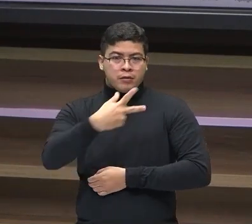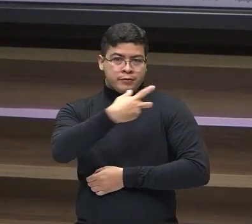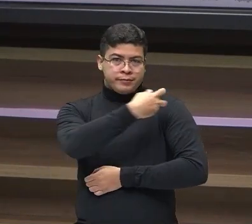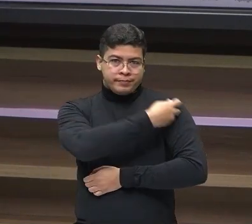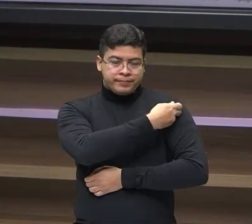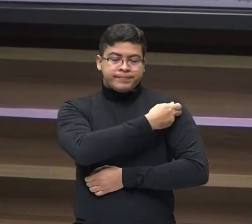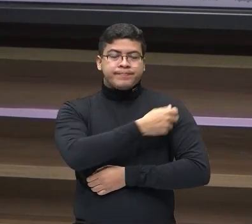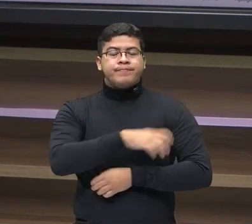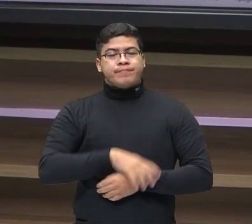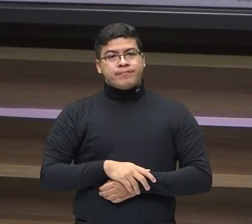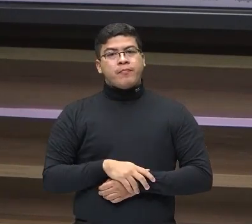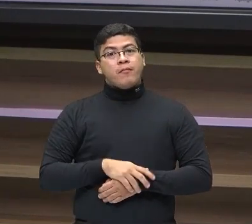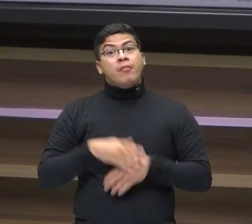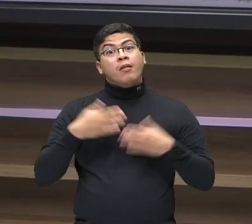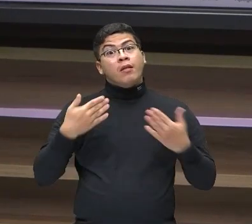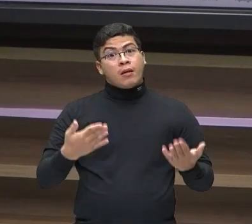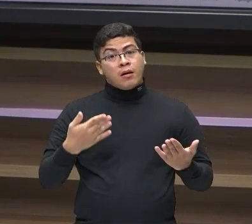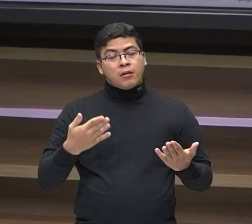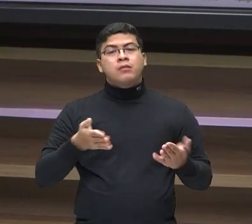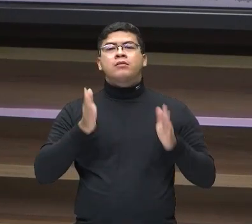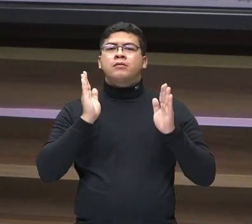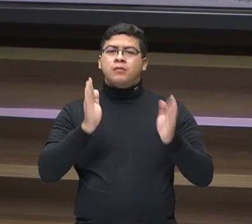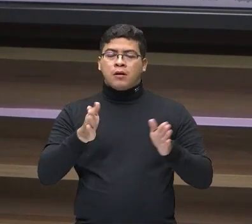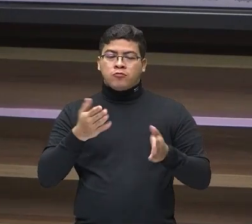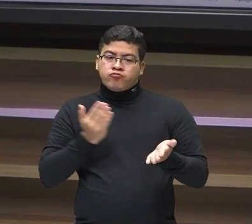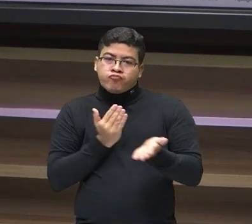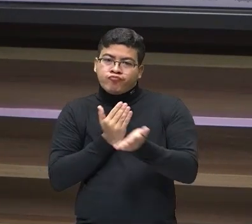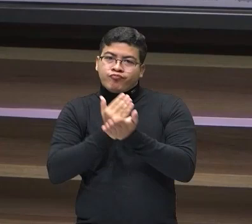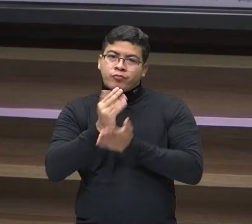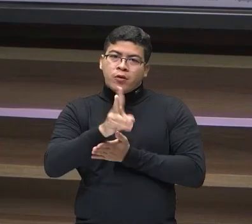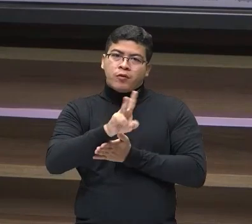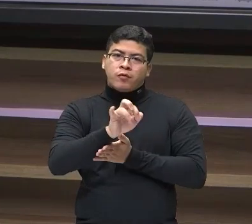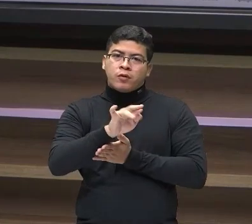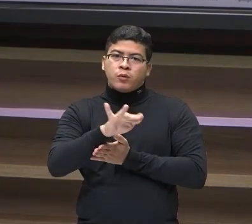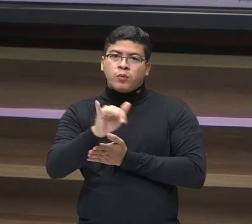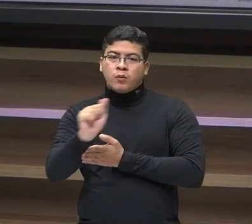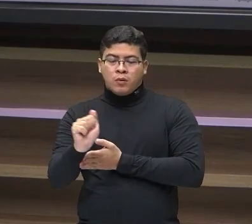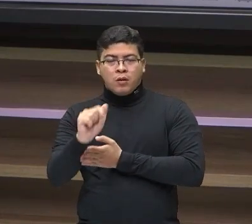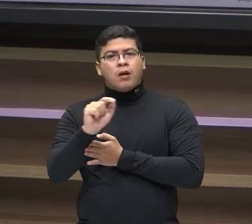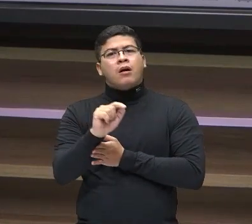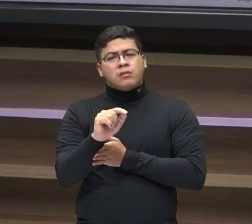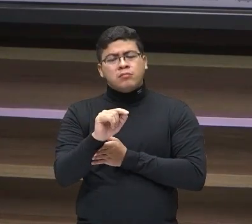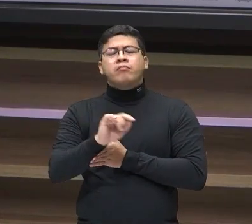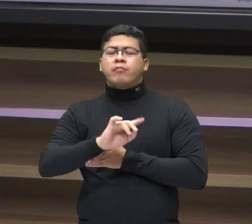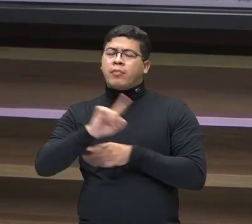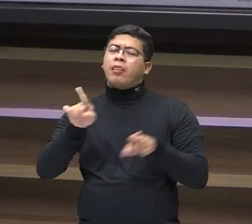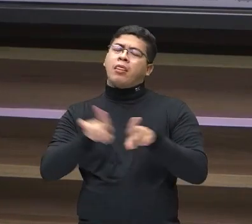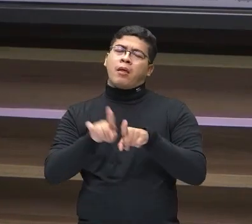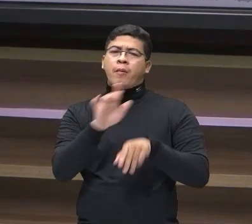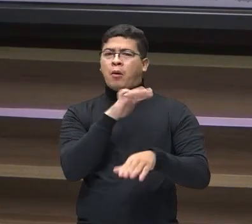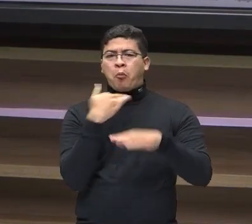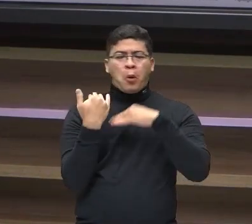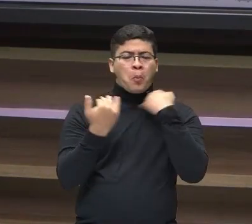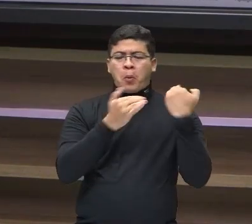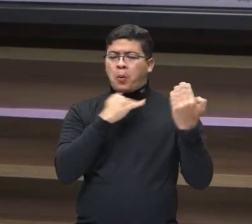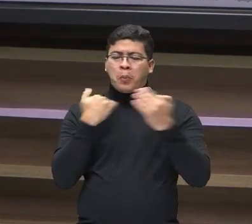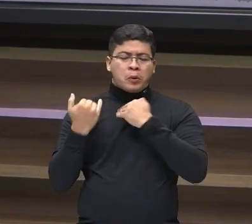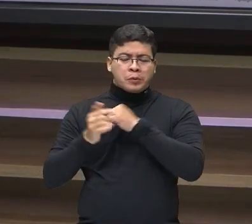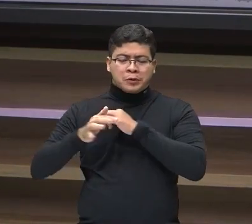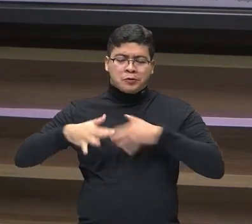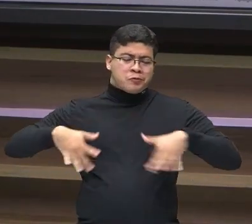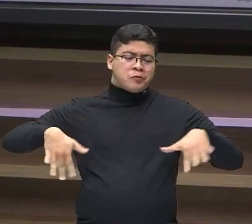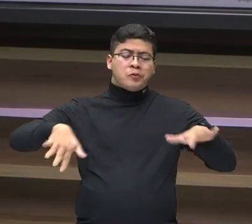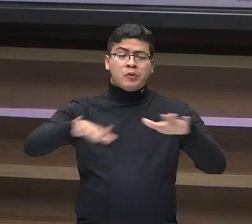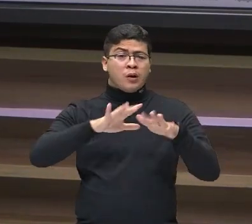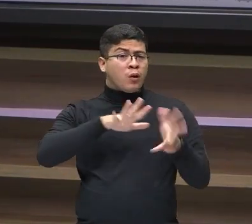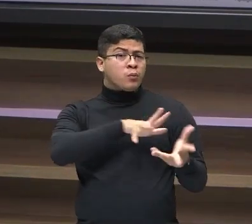país. A gente viu que deu início com a varíola, a gente viu que varíola ela matou milhares de pessoas, muitas pessoas em todos